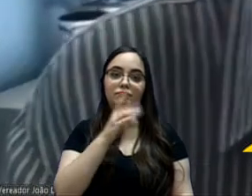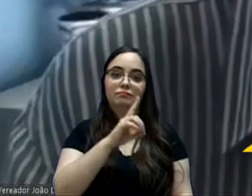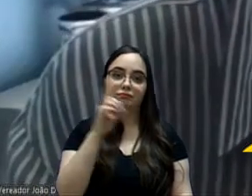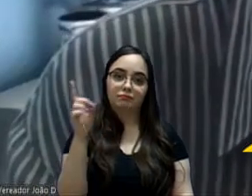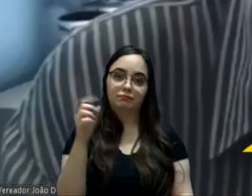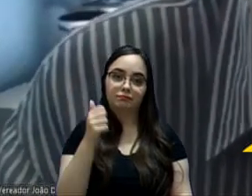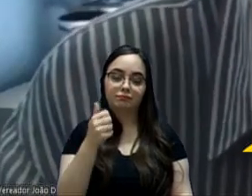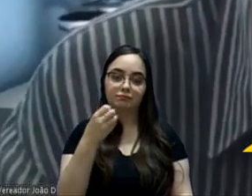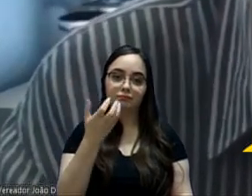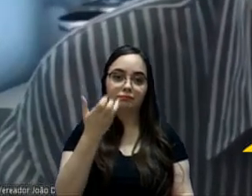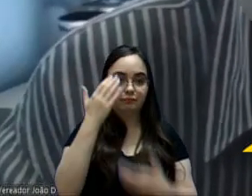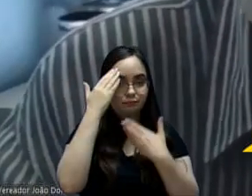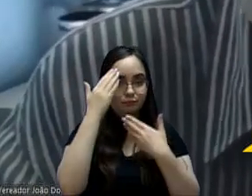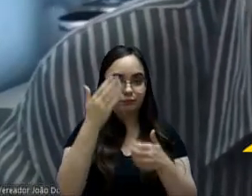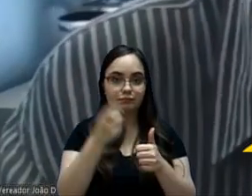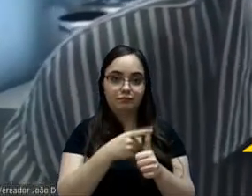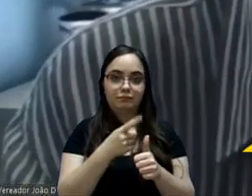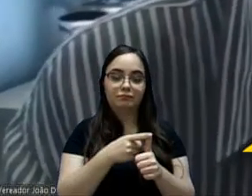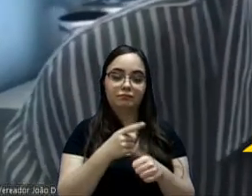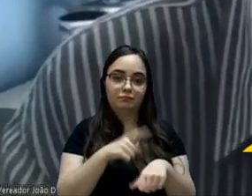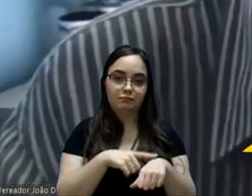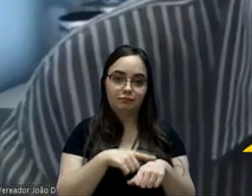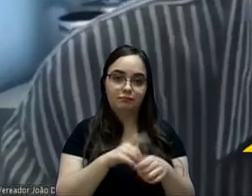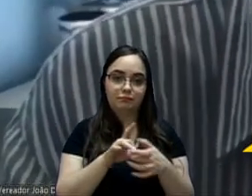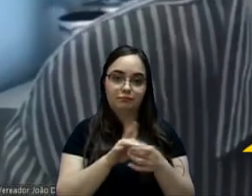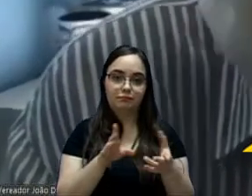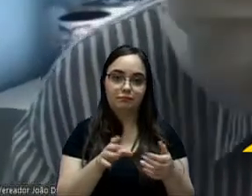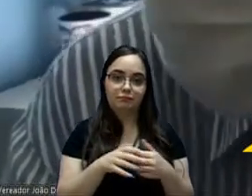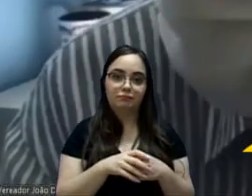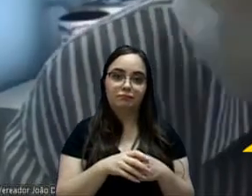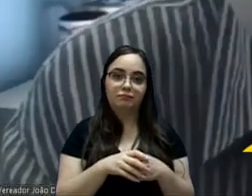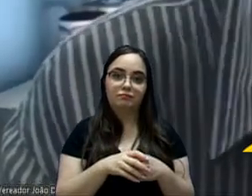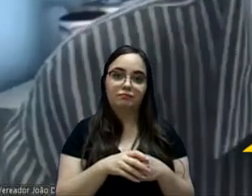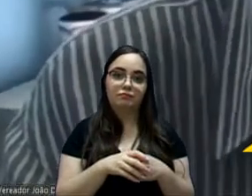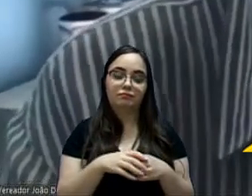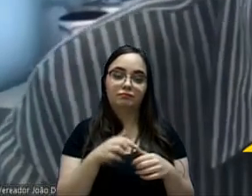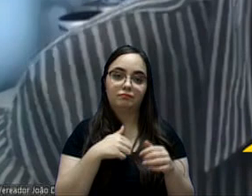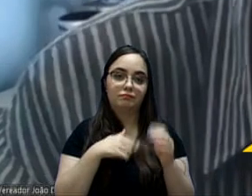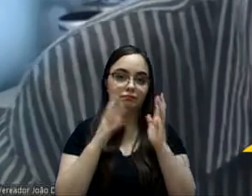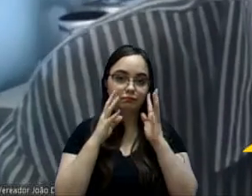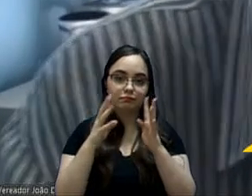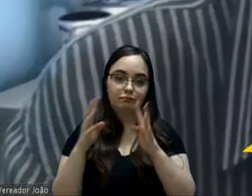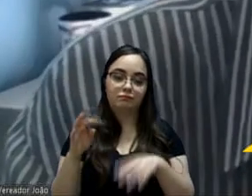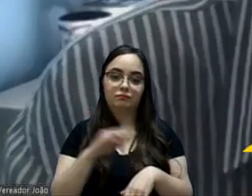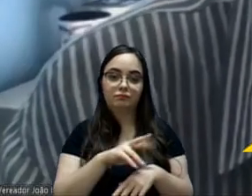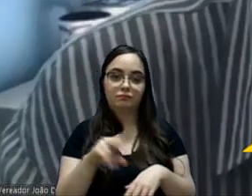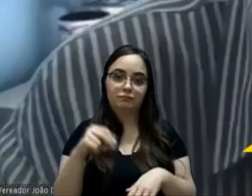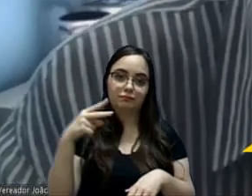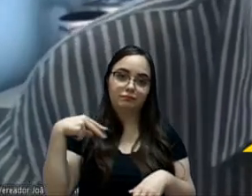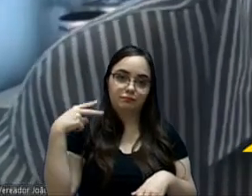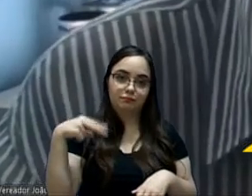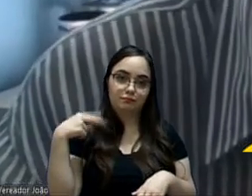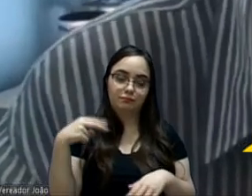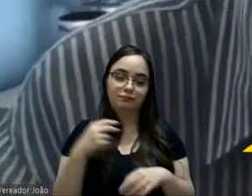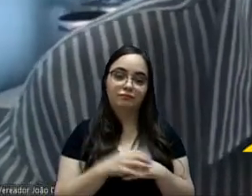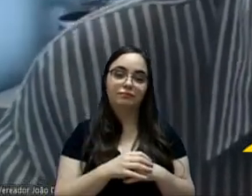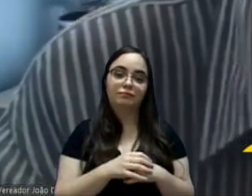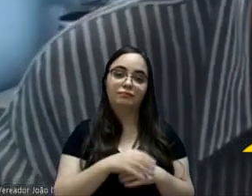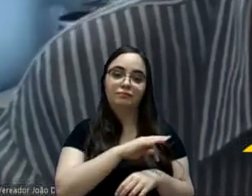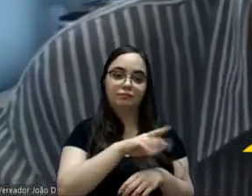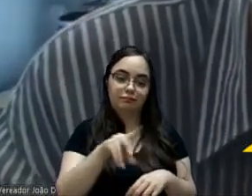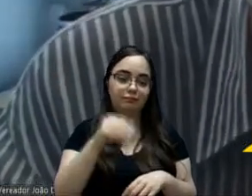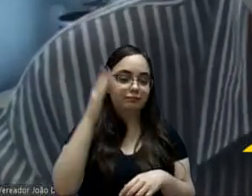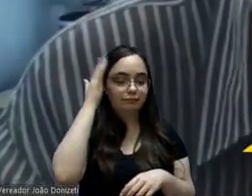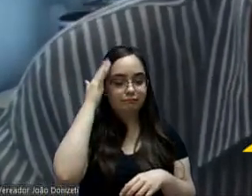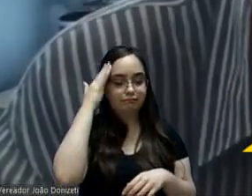Dilas. Queria agradecer primeiramente a parte. Estou ouvindo aqui atentamente todos os vereadores e todos já têm consenso